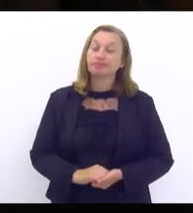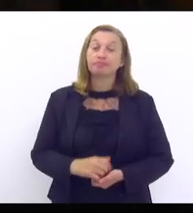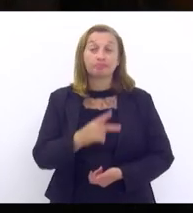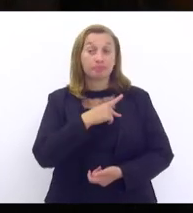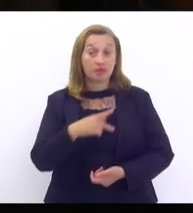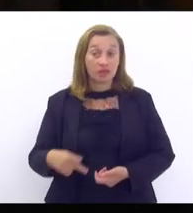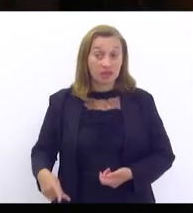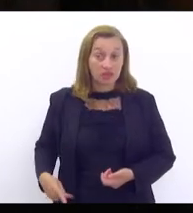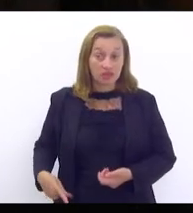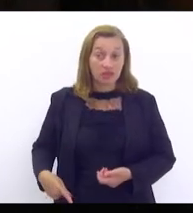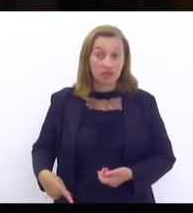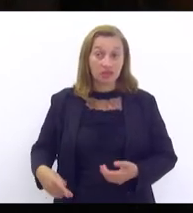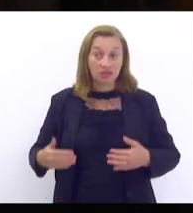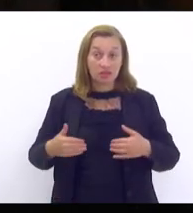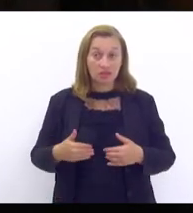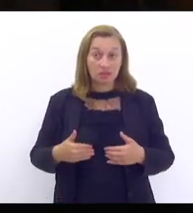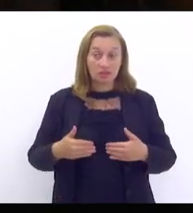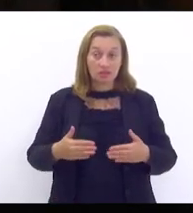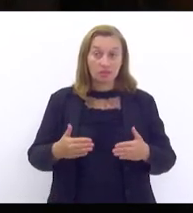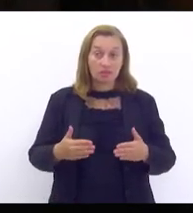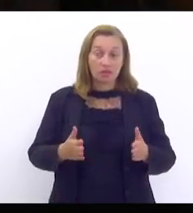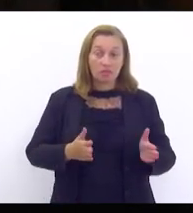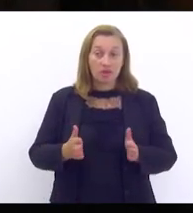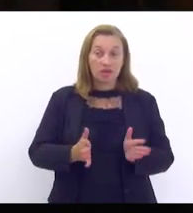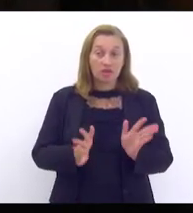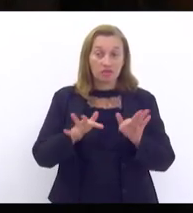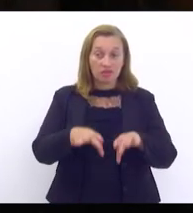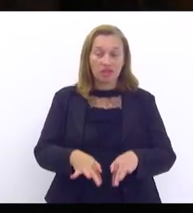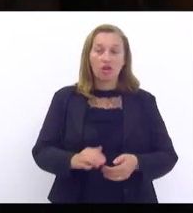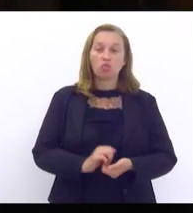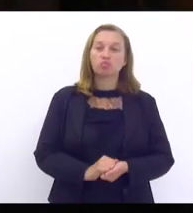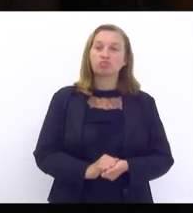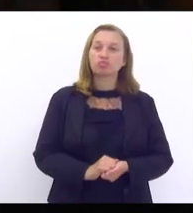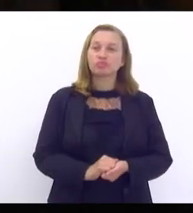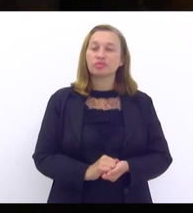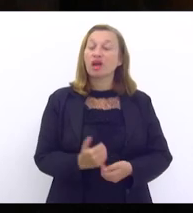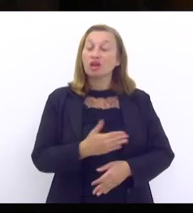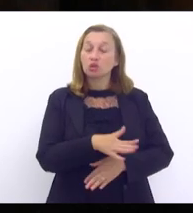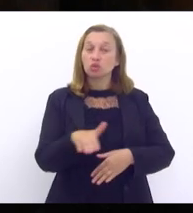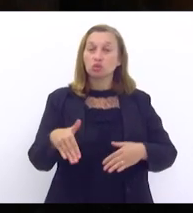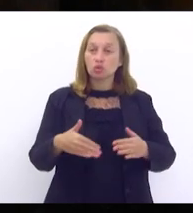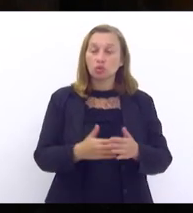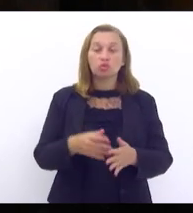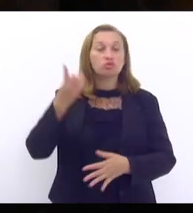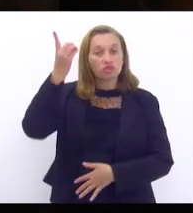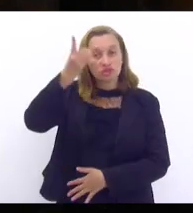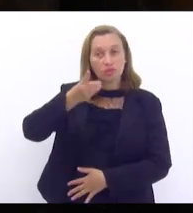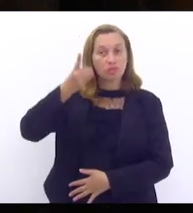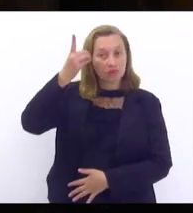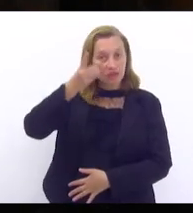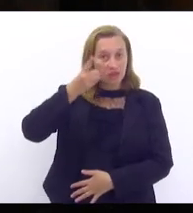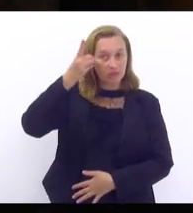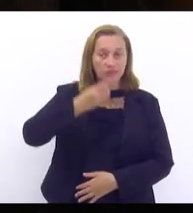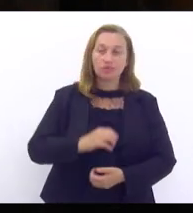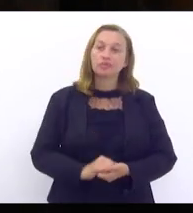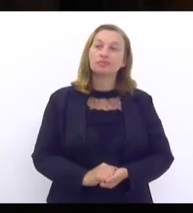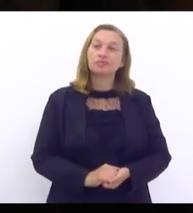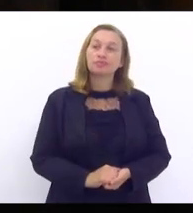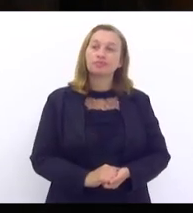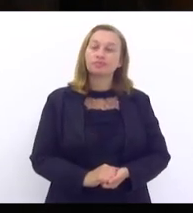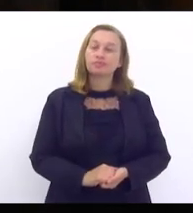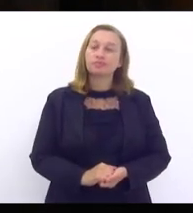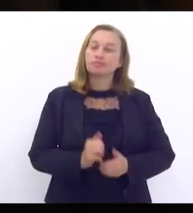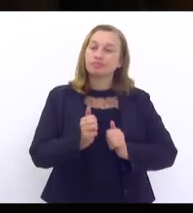presidente do expediente final, senhoras e senhores deputados que